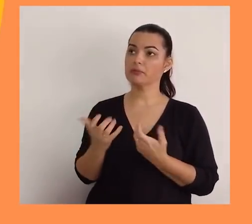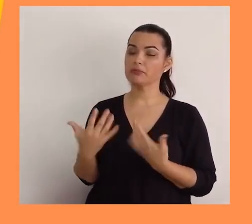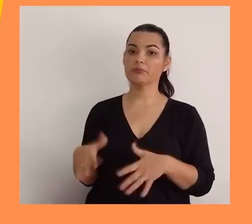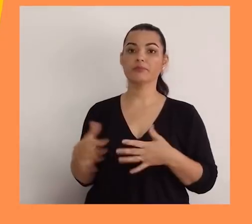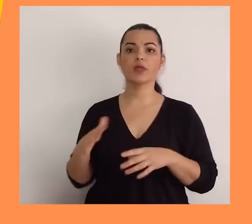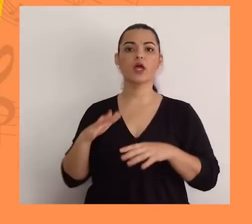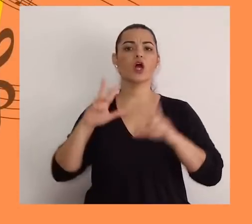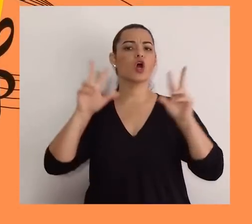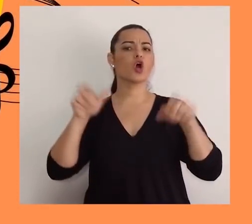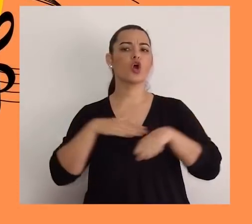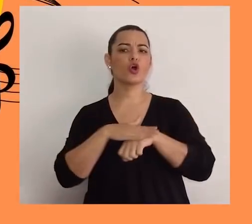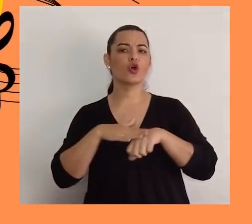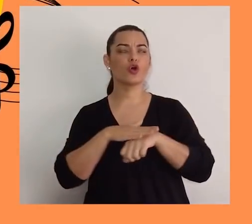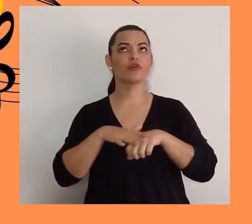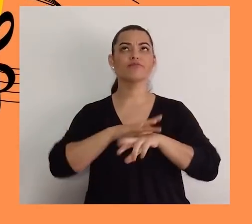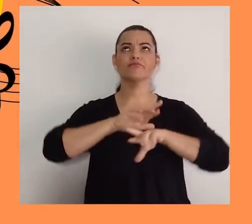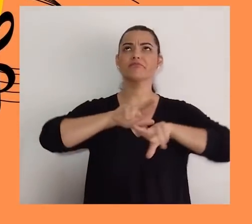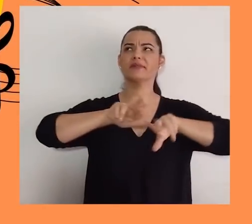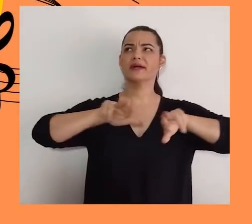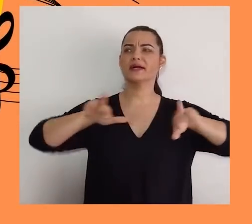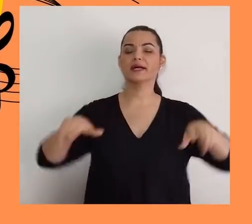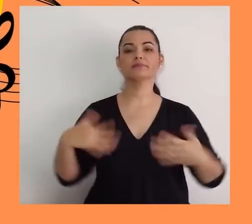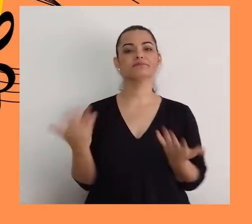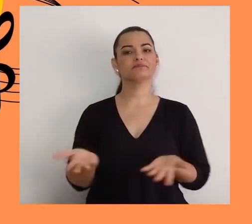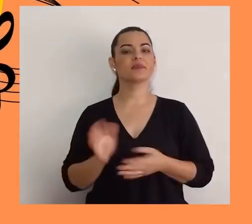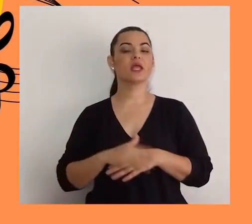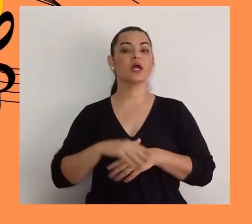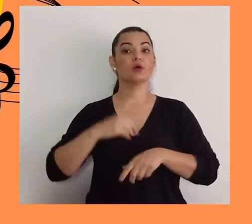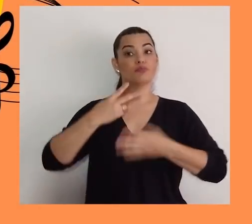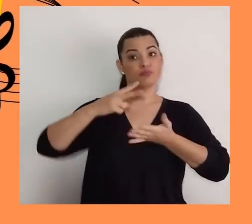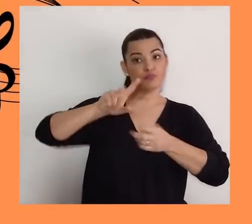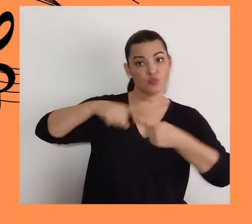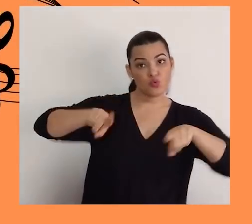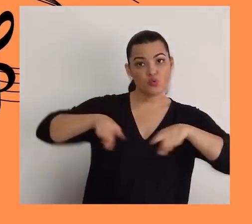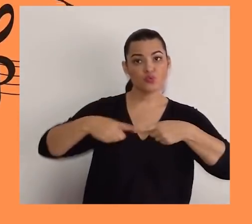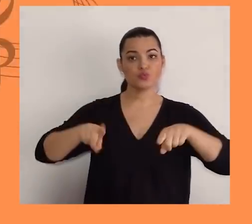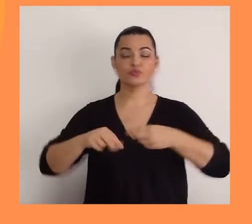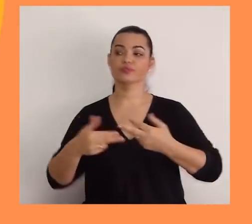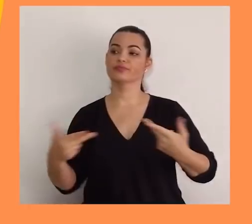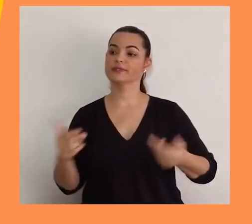diversos, eles falam sobre música,